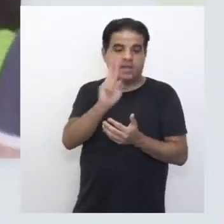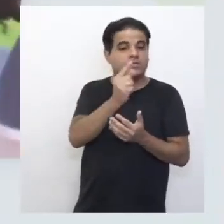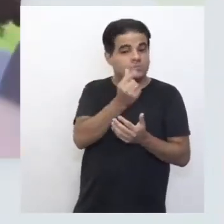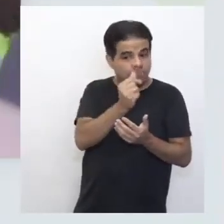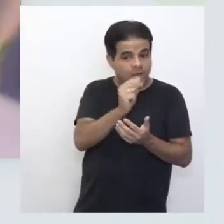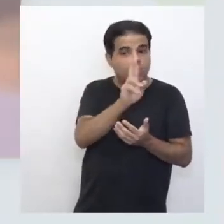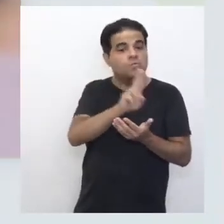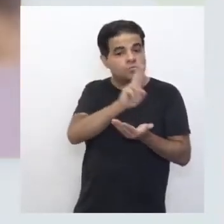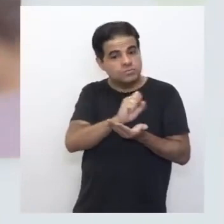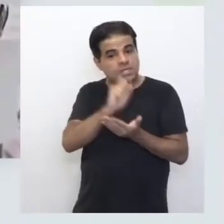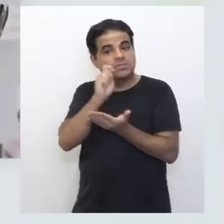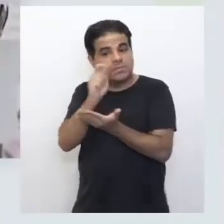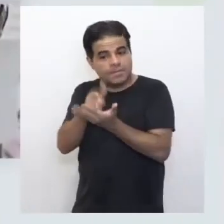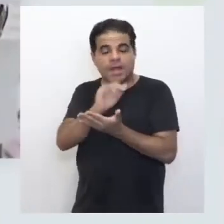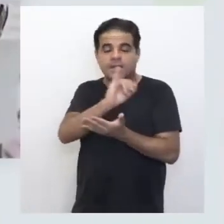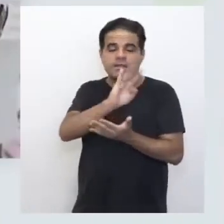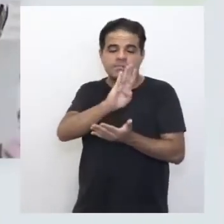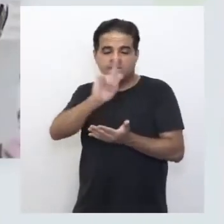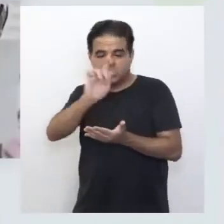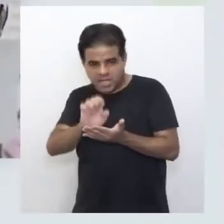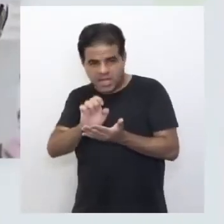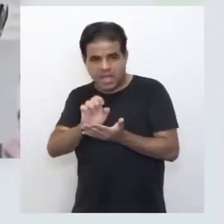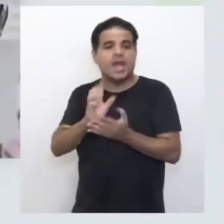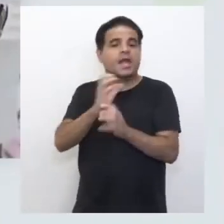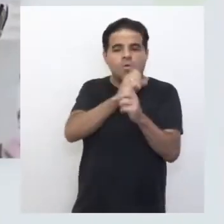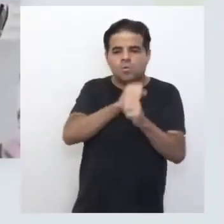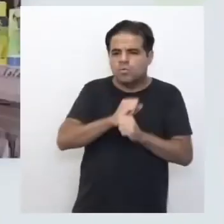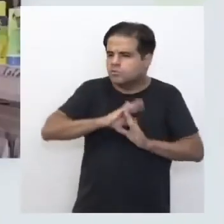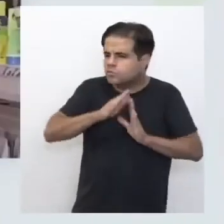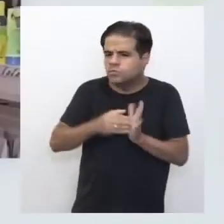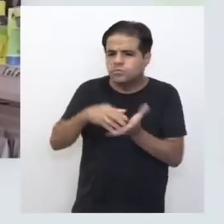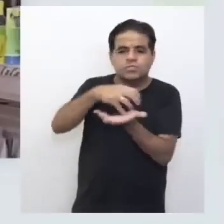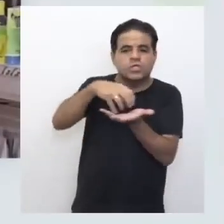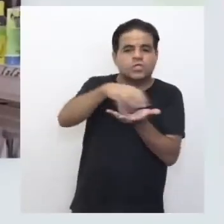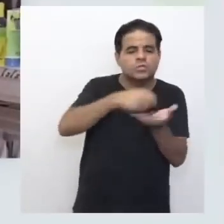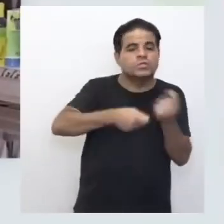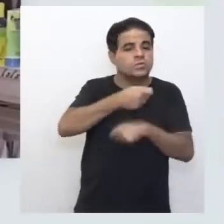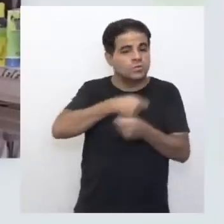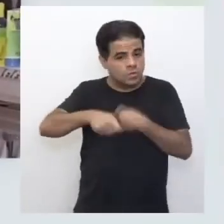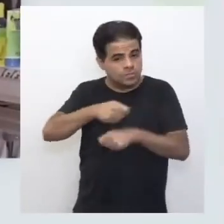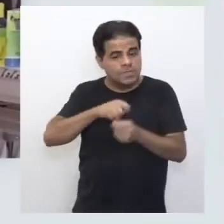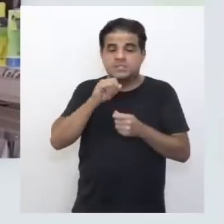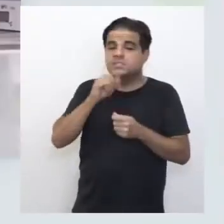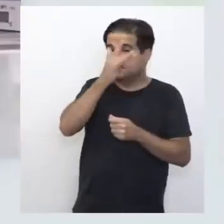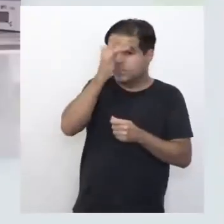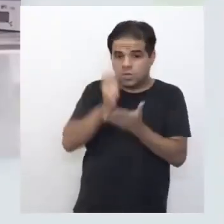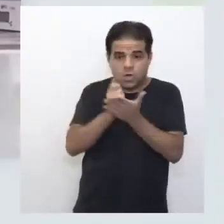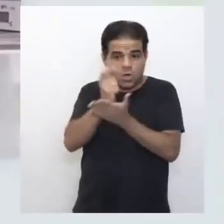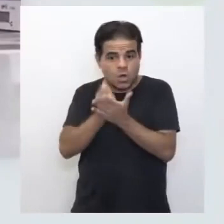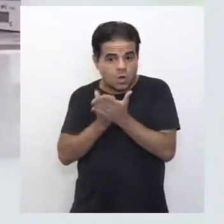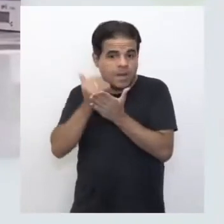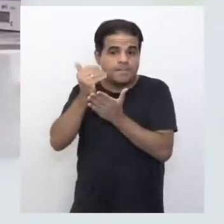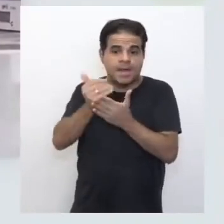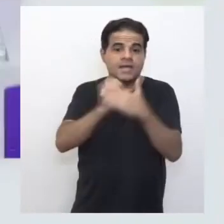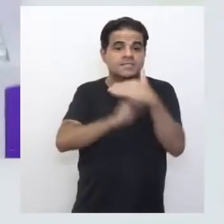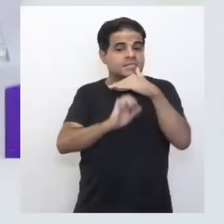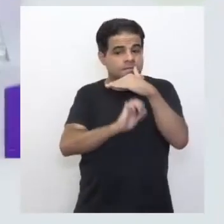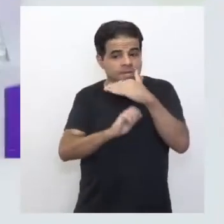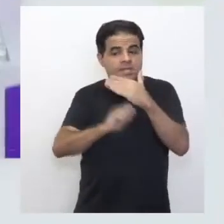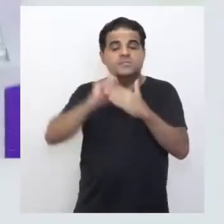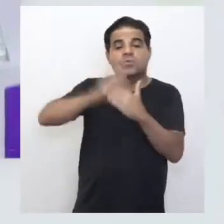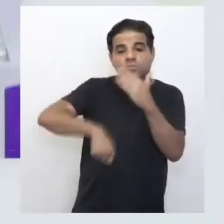O IBGE faz esses cálculos para todos os setores da economia. Se as pessoas compram mais, as empresas